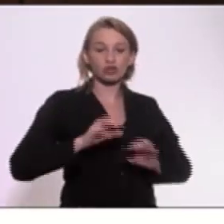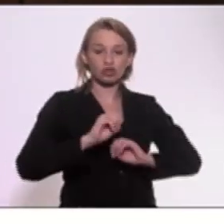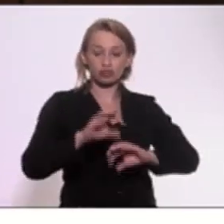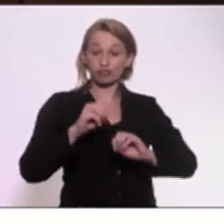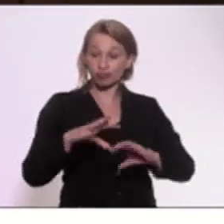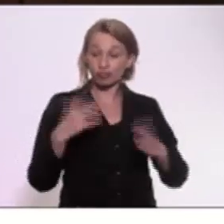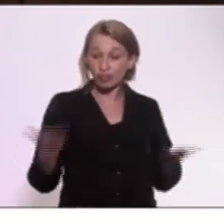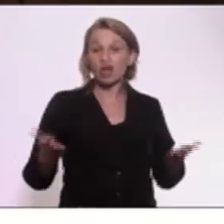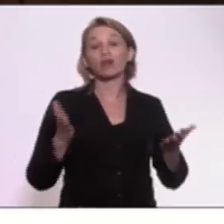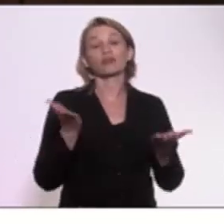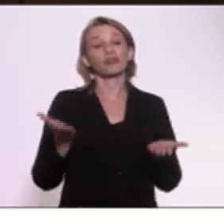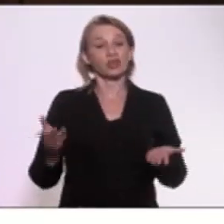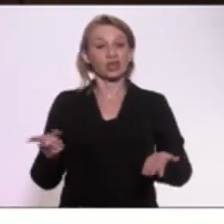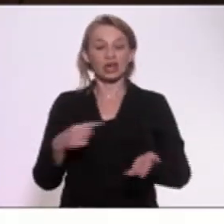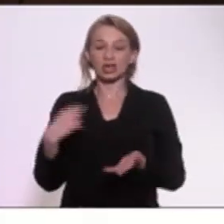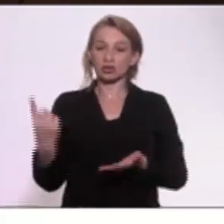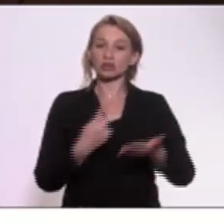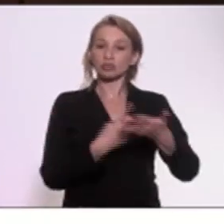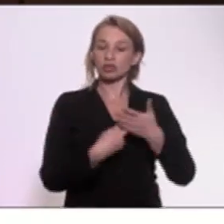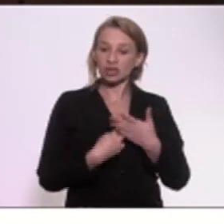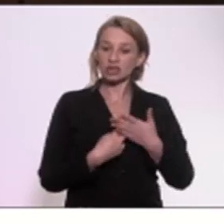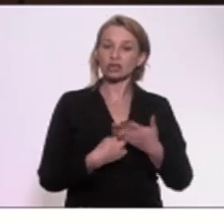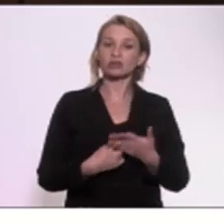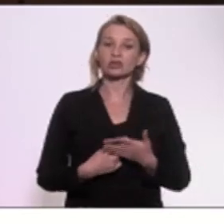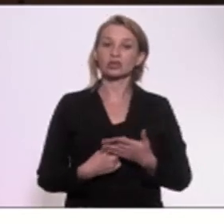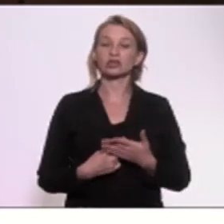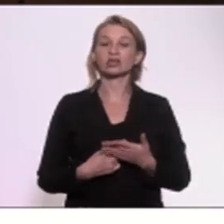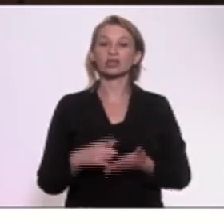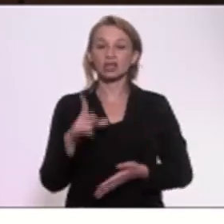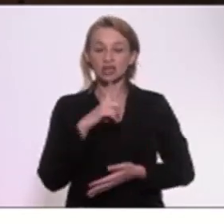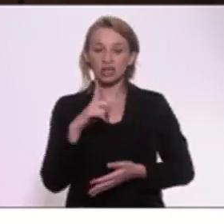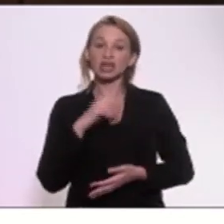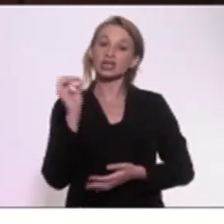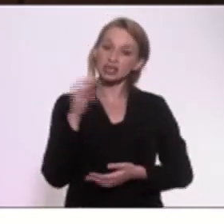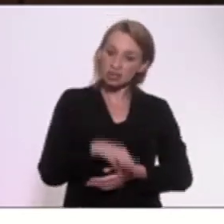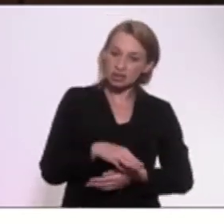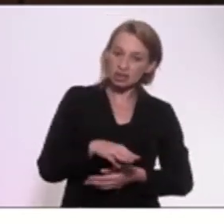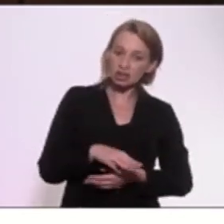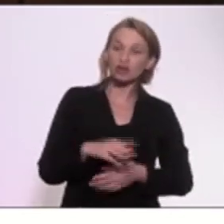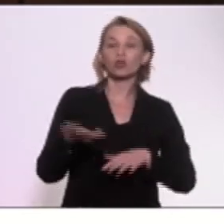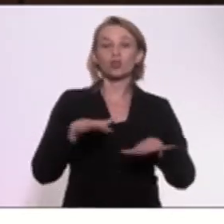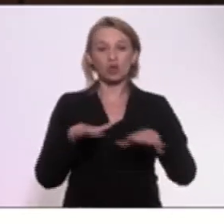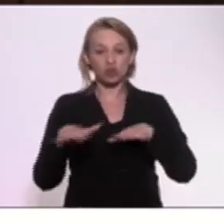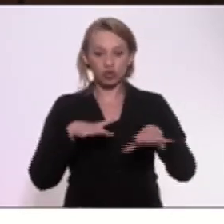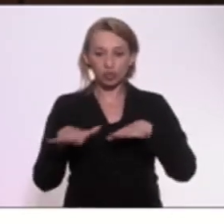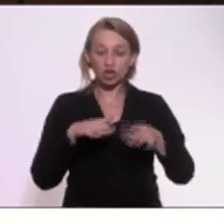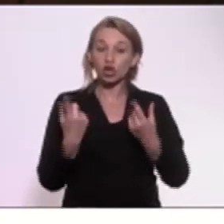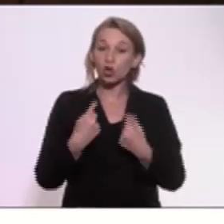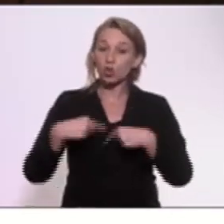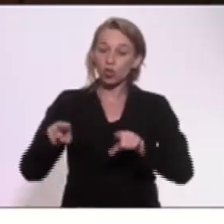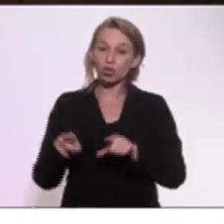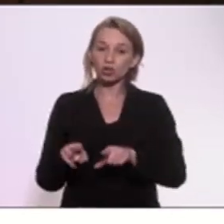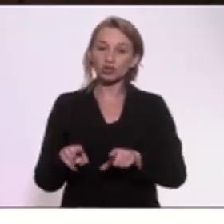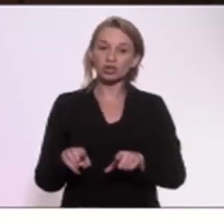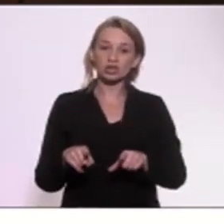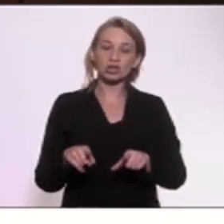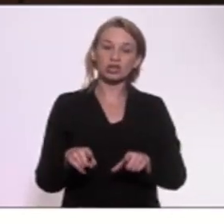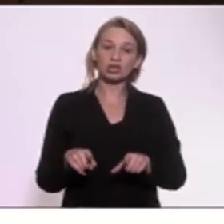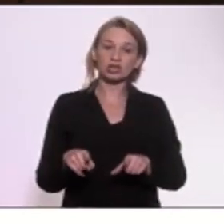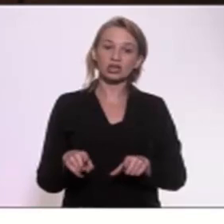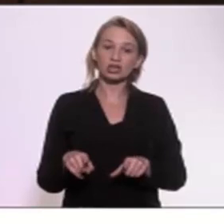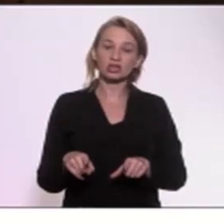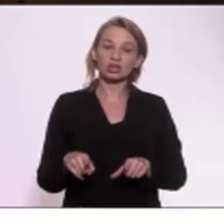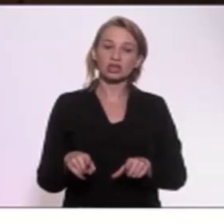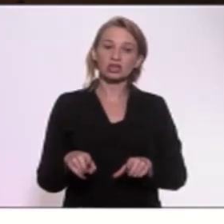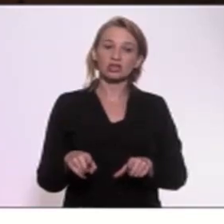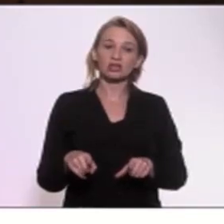Então fica aqui a nossa defesa de que haja, sim, um movimento contra a evasão na rede estadual,